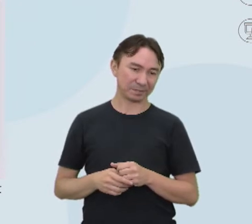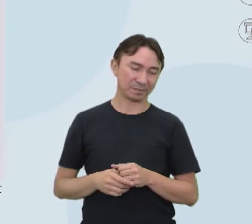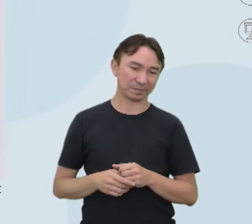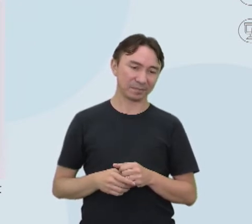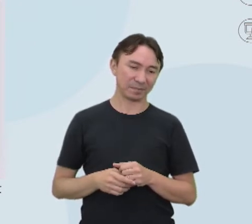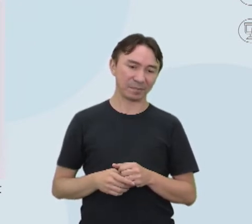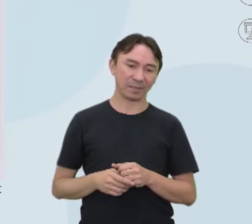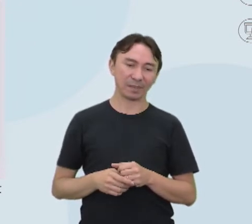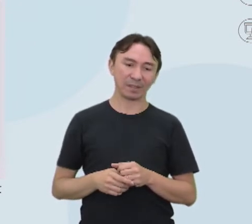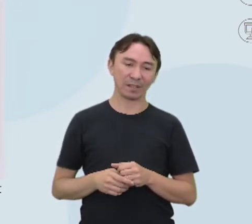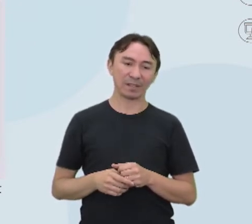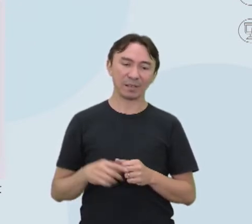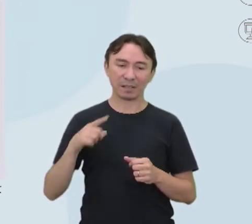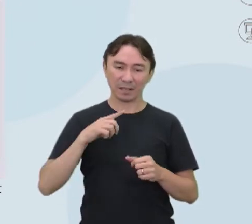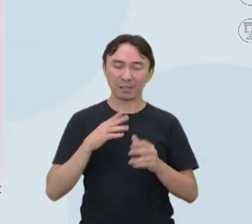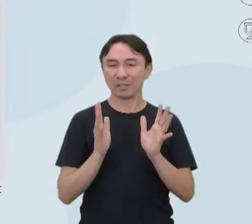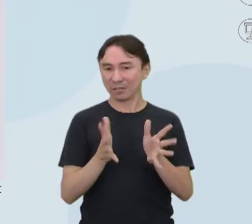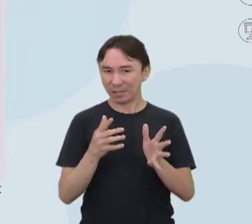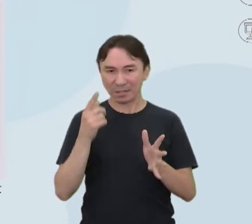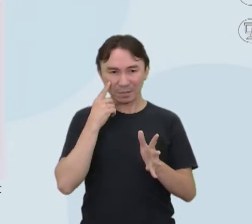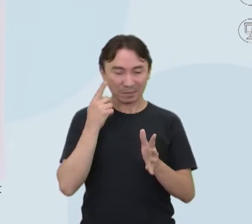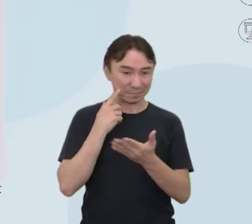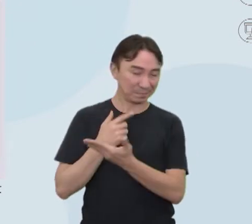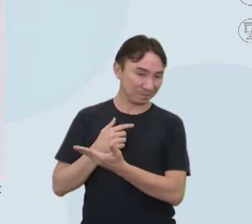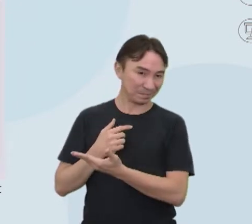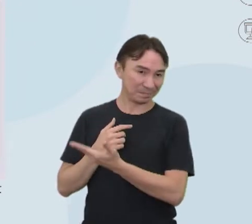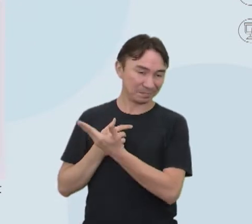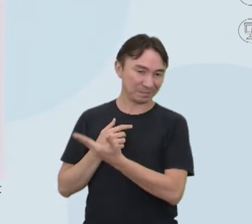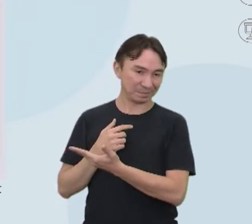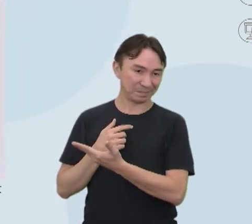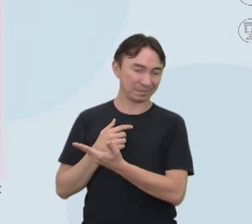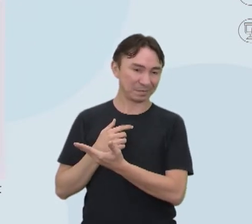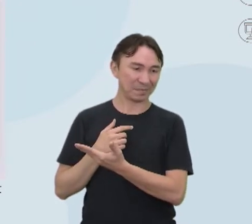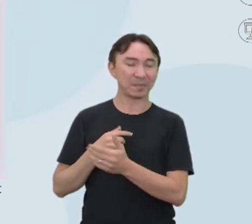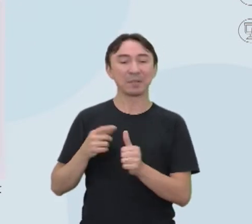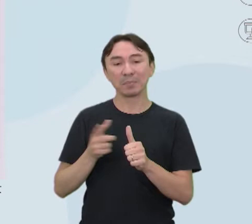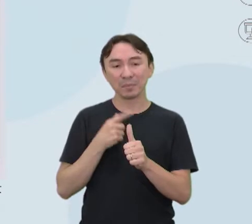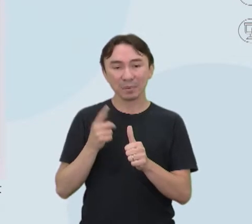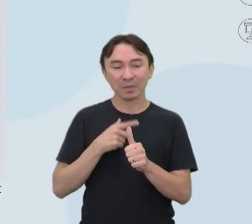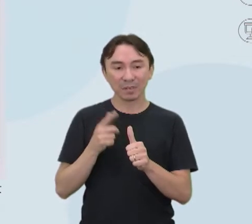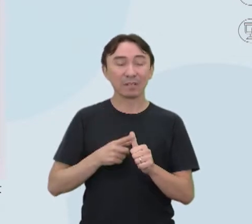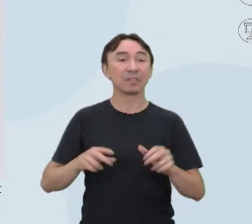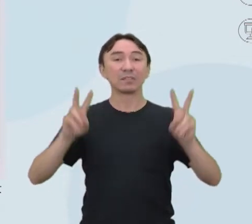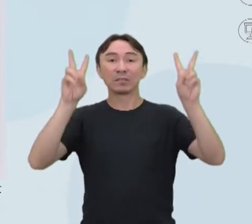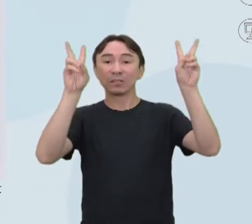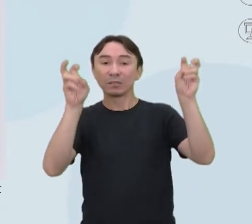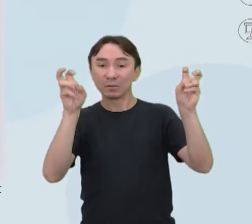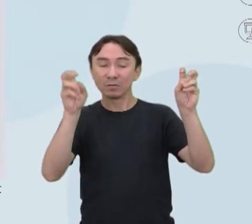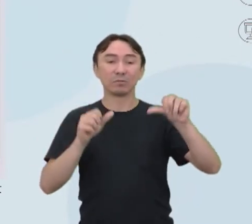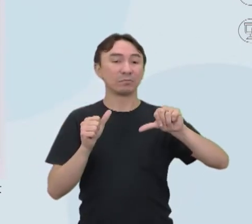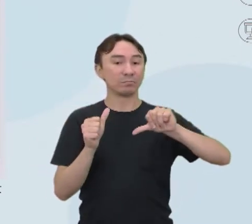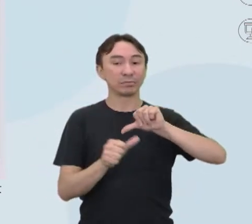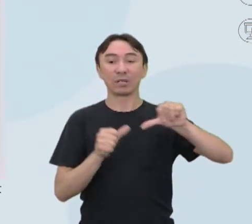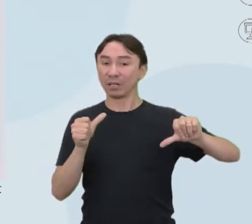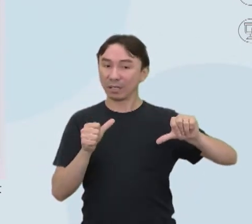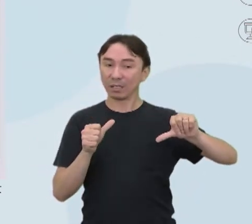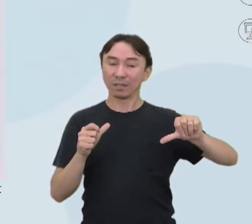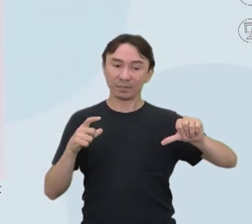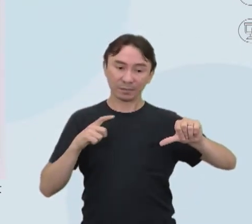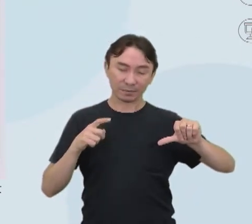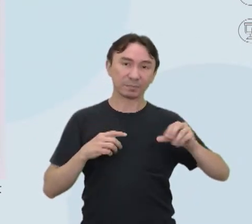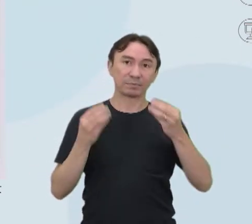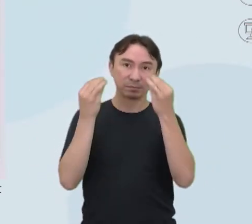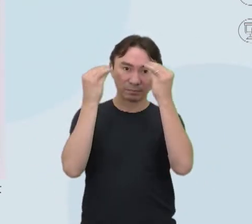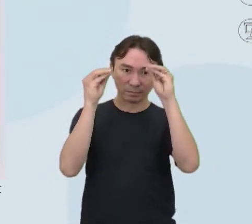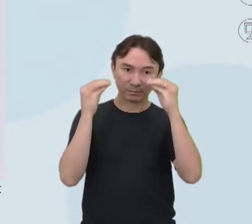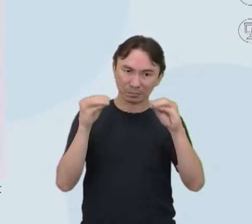é onde a gente vai, tá? A setinha laranja tá mais visual, né, Osmar? Legal. Então, primeira coisa, a gente vai mudar o título do formulário. A gente vai preencher né, o título.